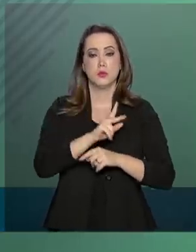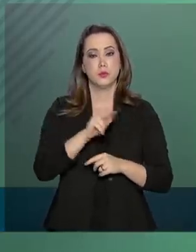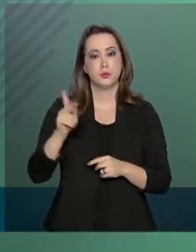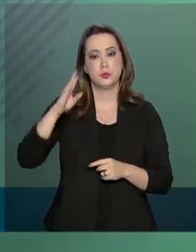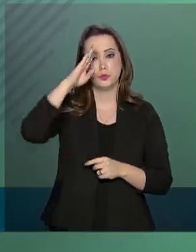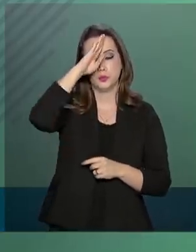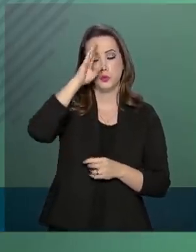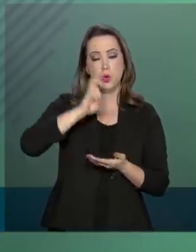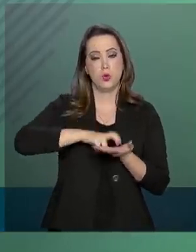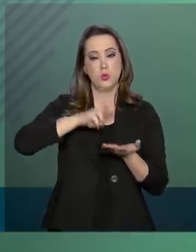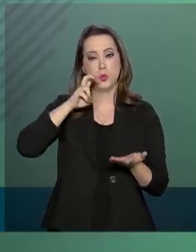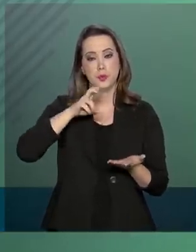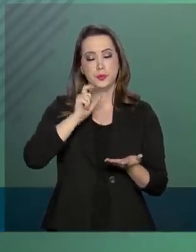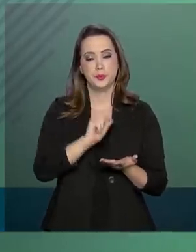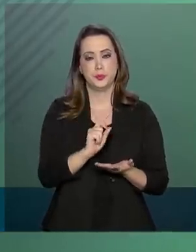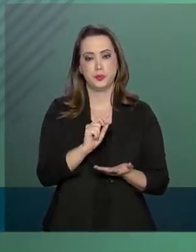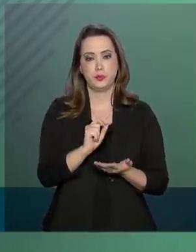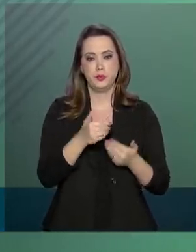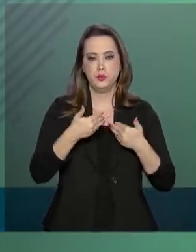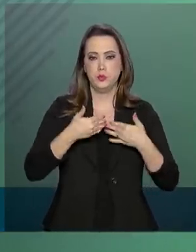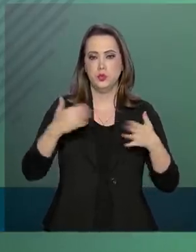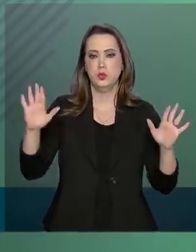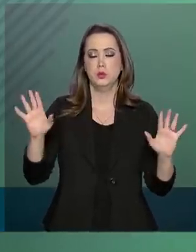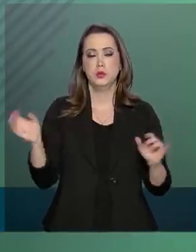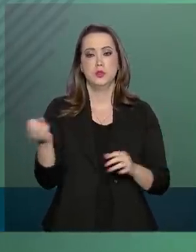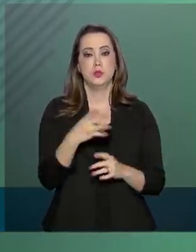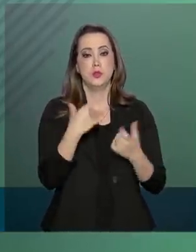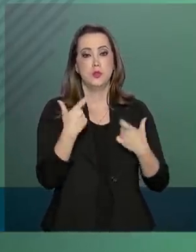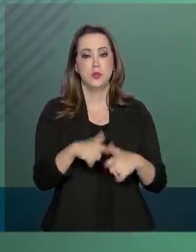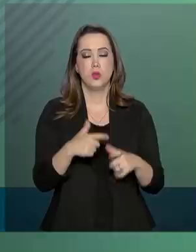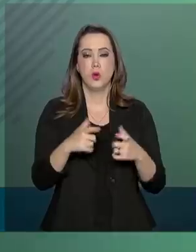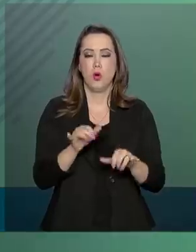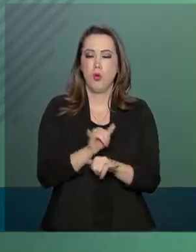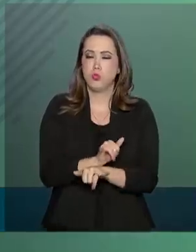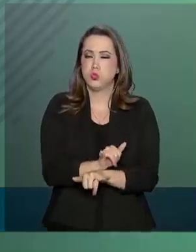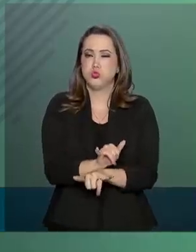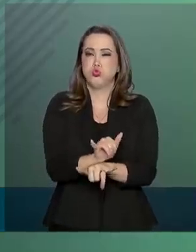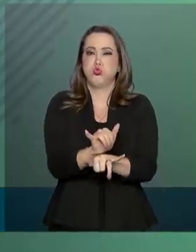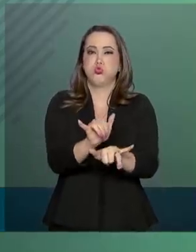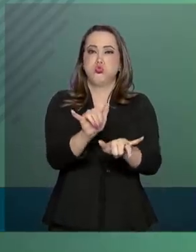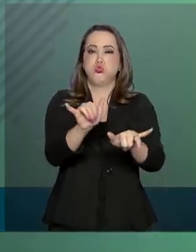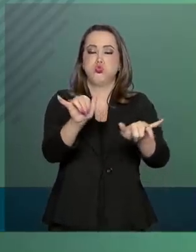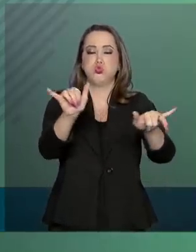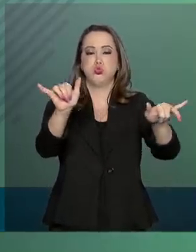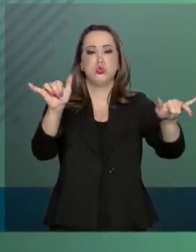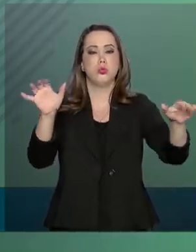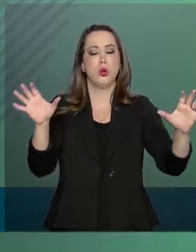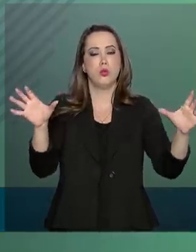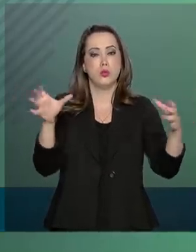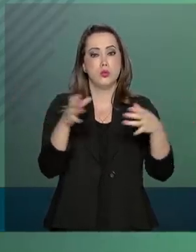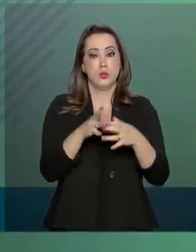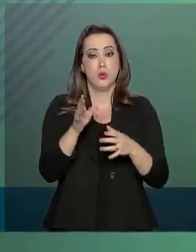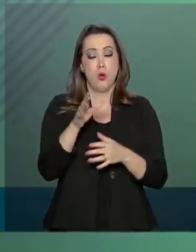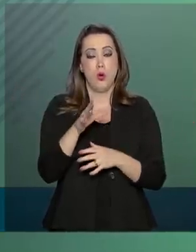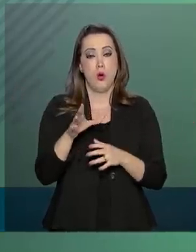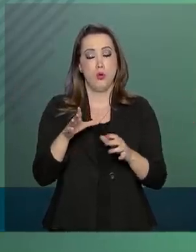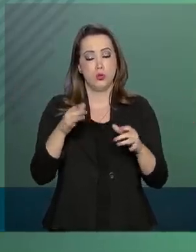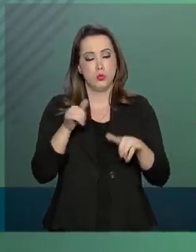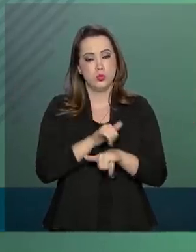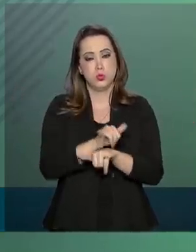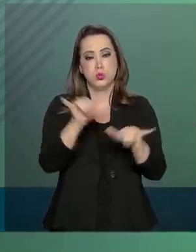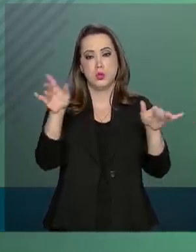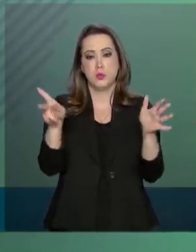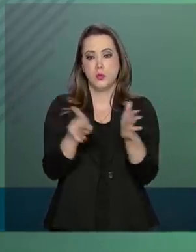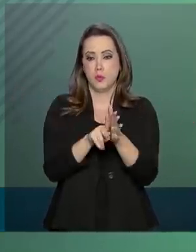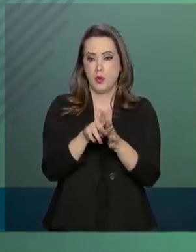na manhã de hoje da inauguração do novo terminal de passageiros no aeroporto internacional de